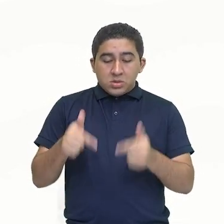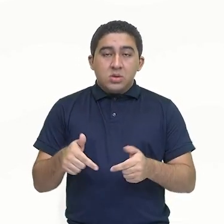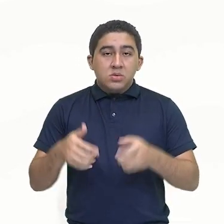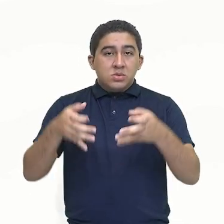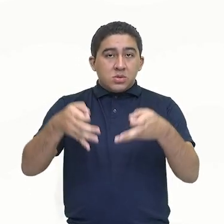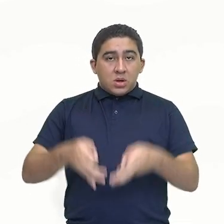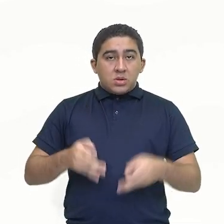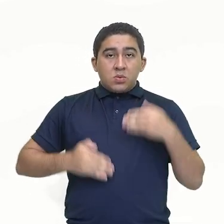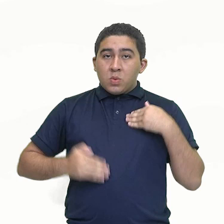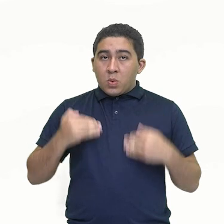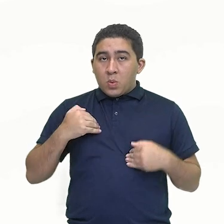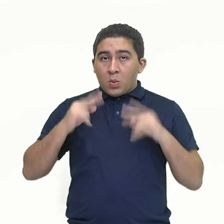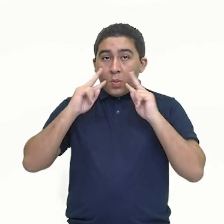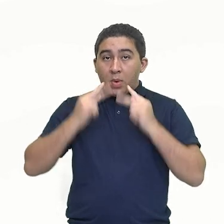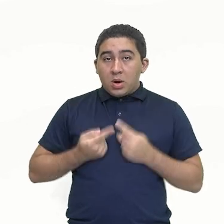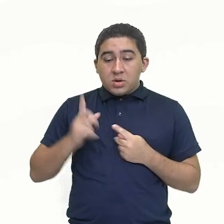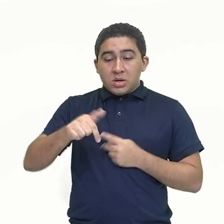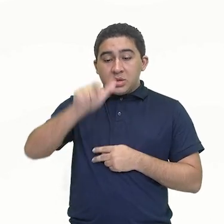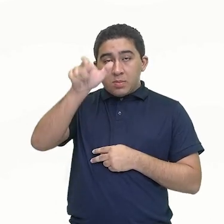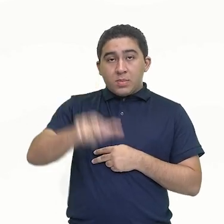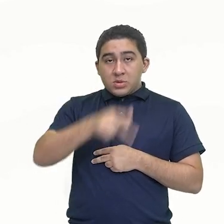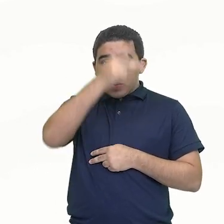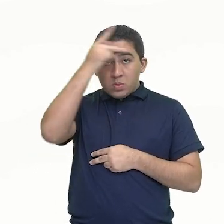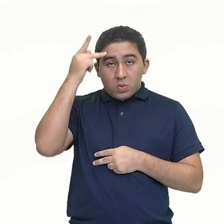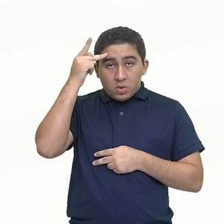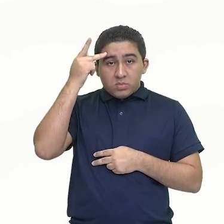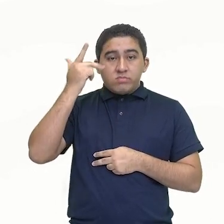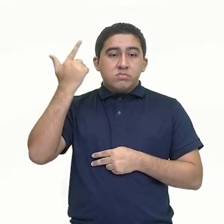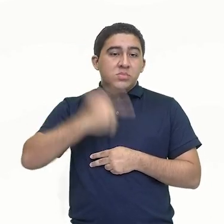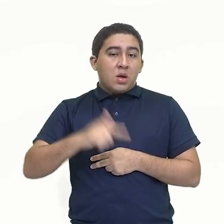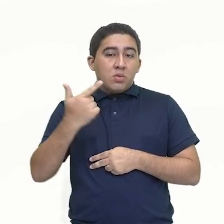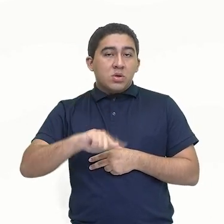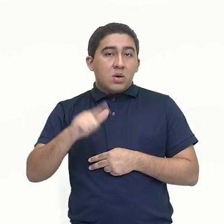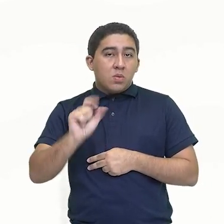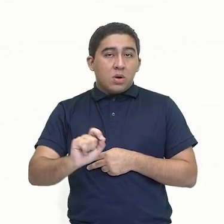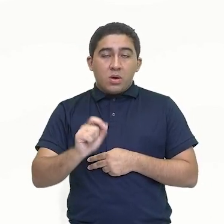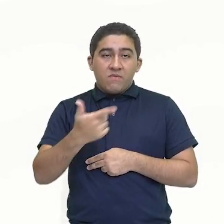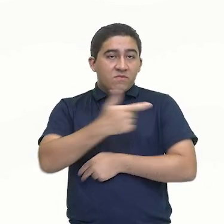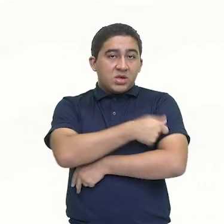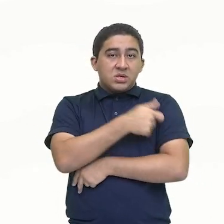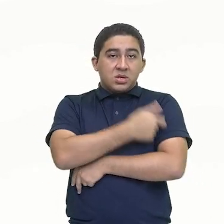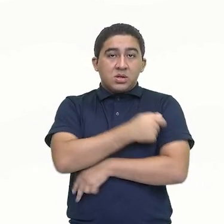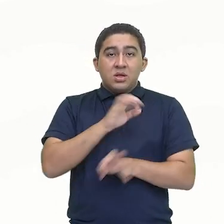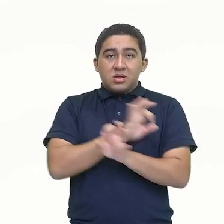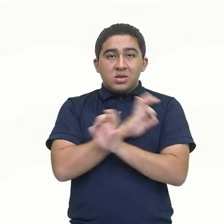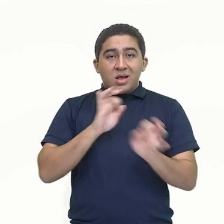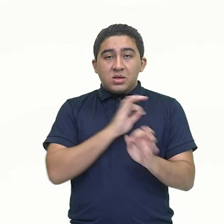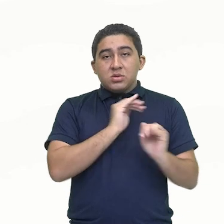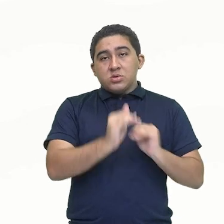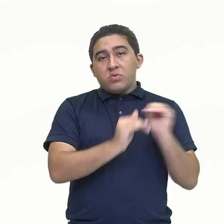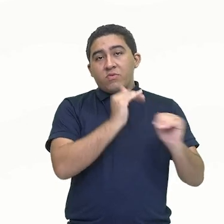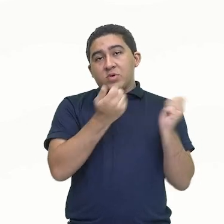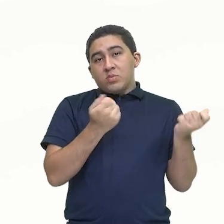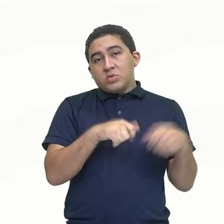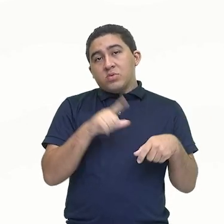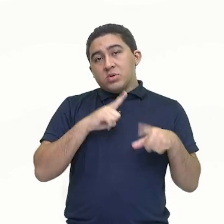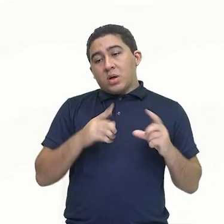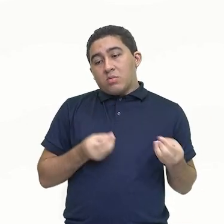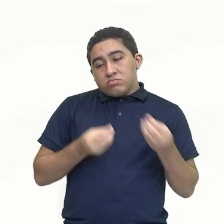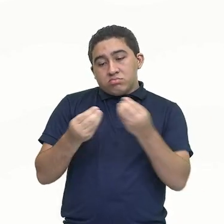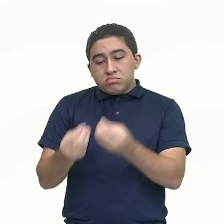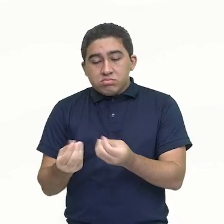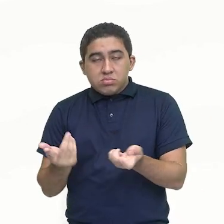funcional dessa pessoa, eles não têm vacinas assim que são muito